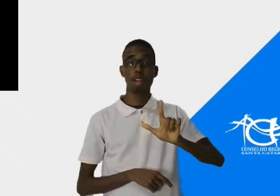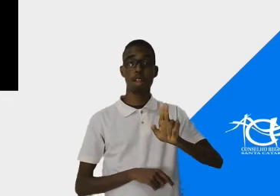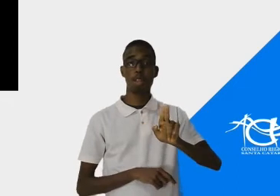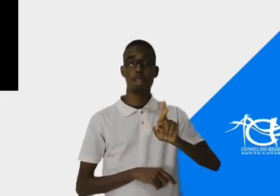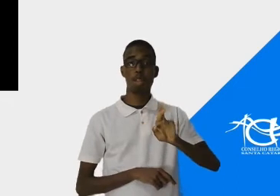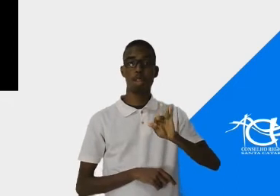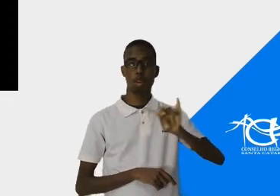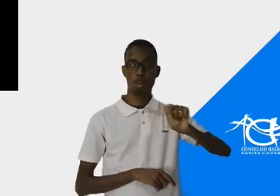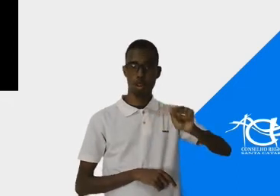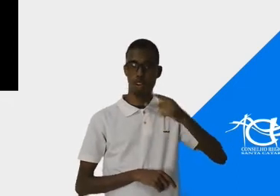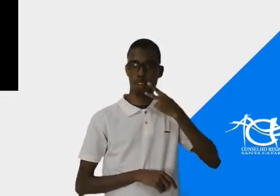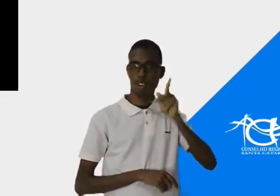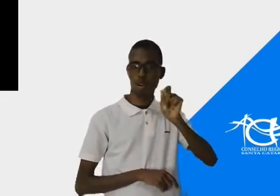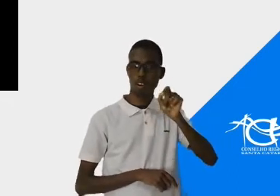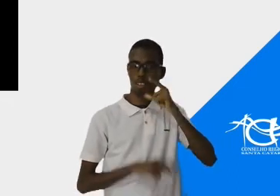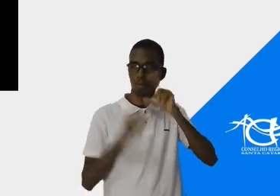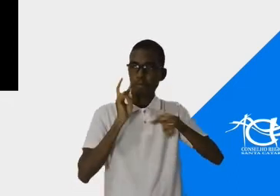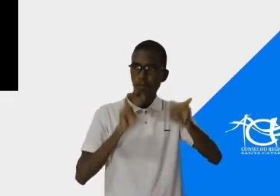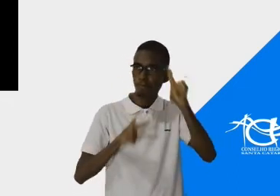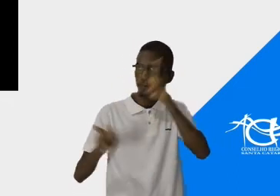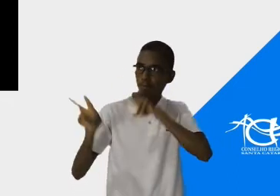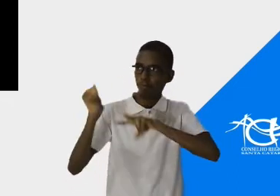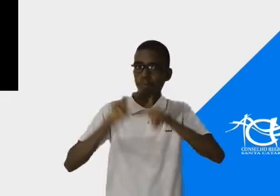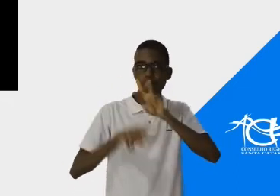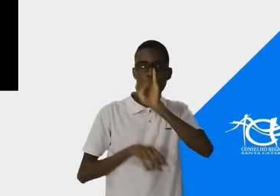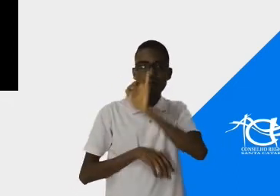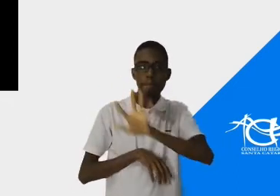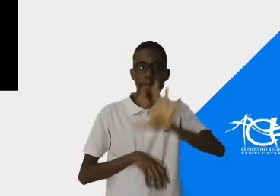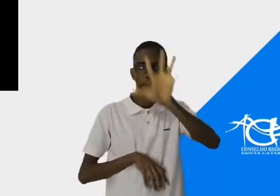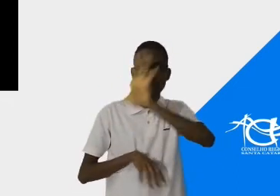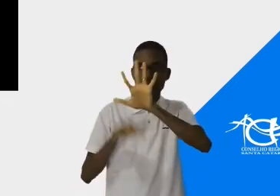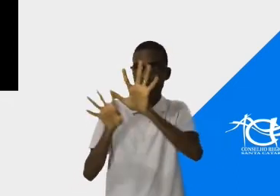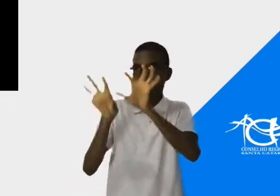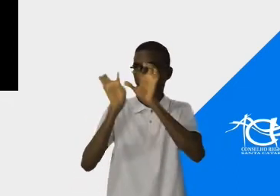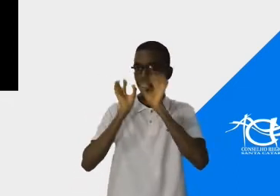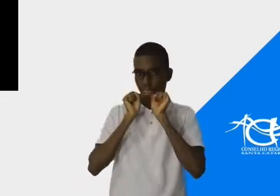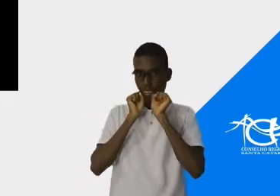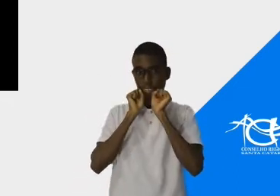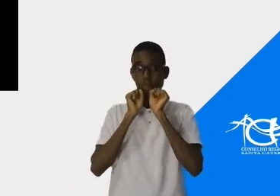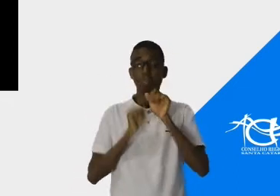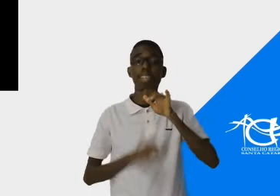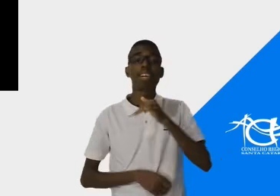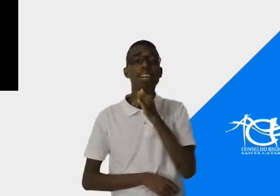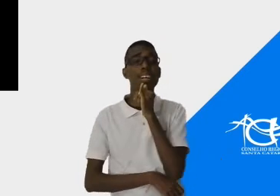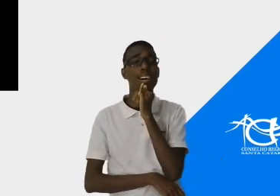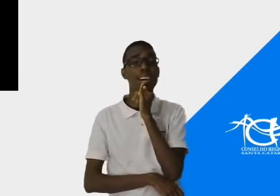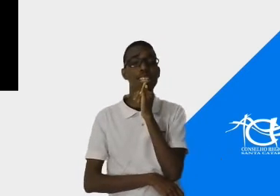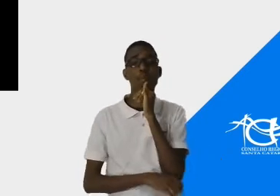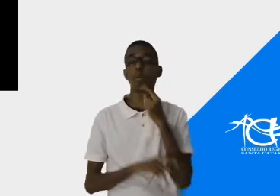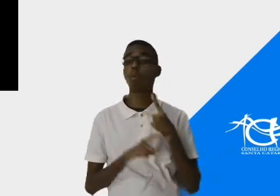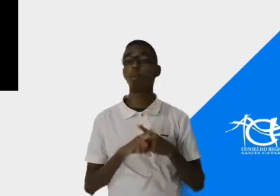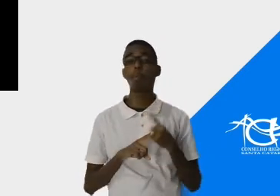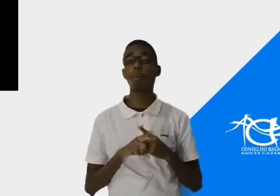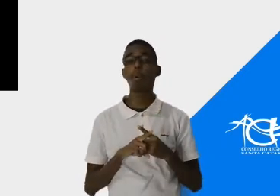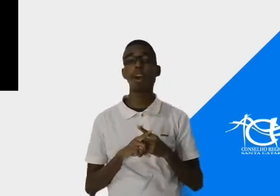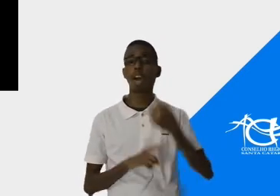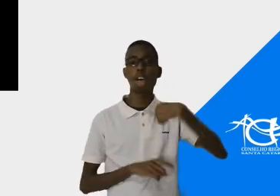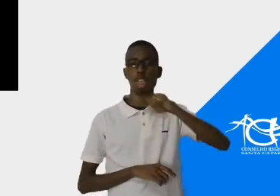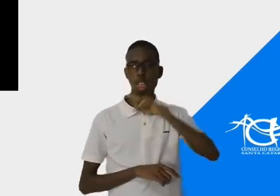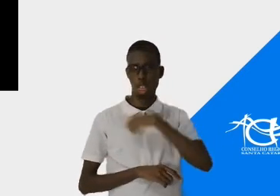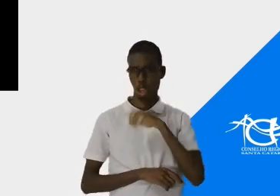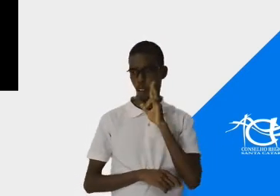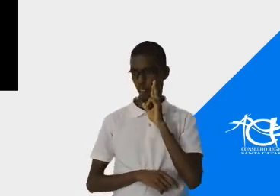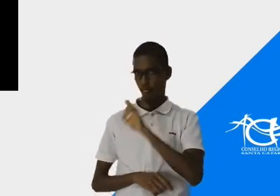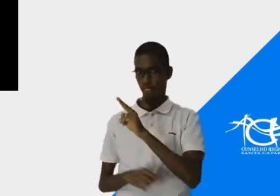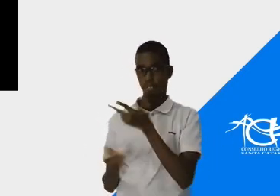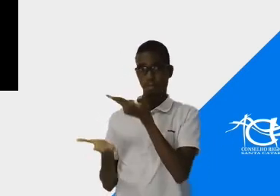imagens sensoriais. Isso é um exemplo porque que muitas vezes nós vemos pacientes que eles acabam